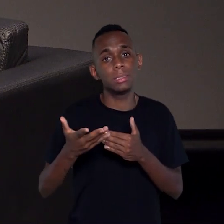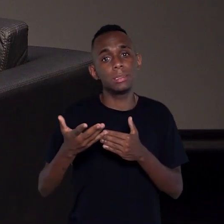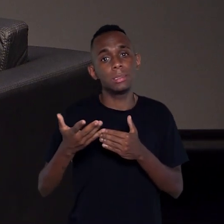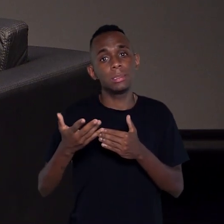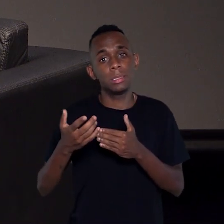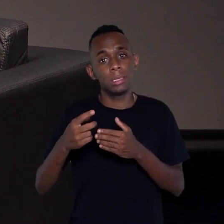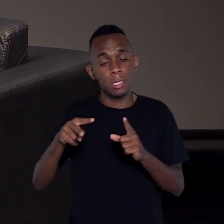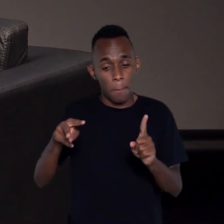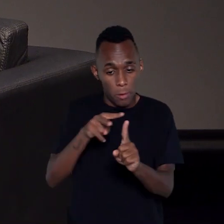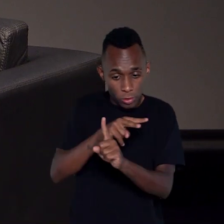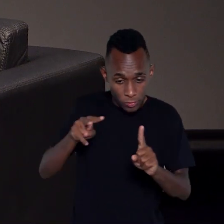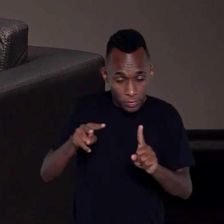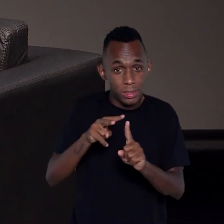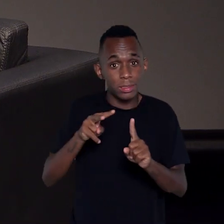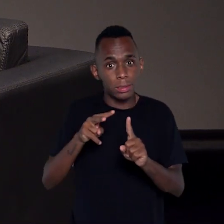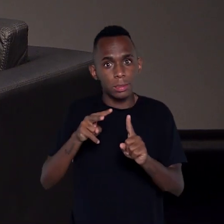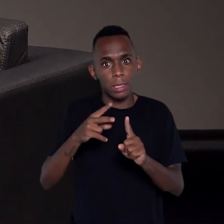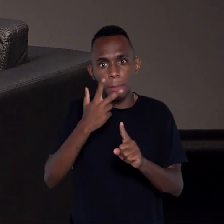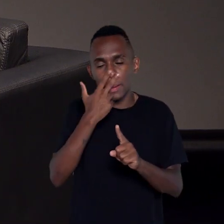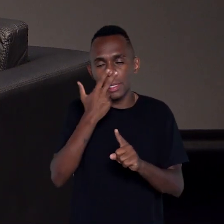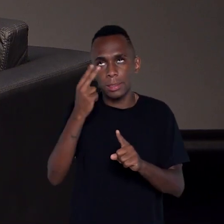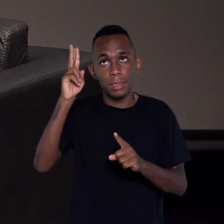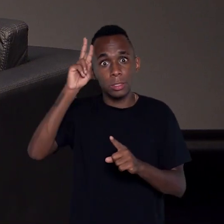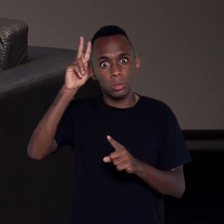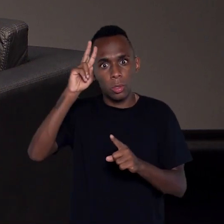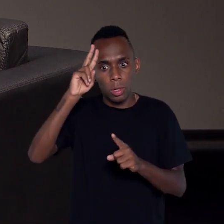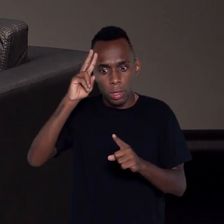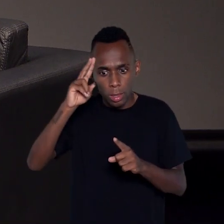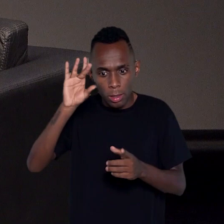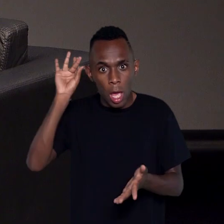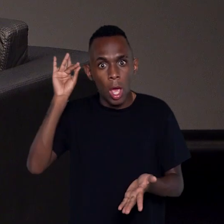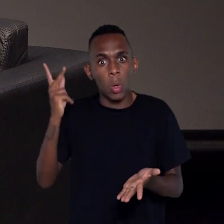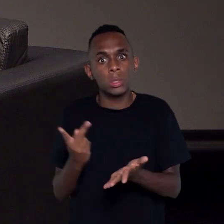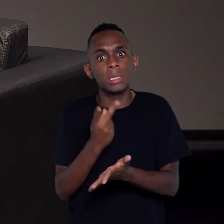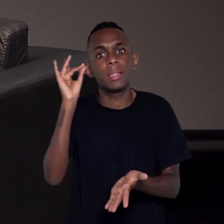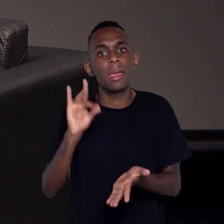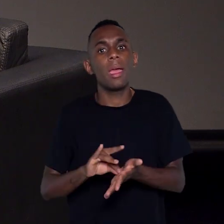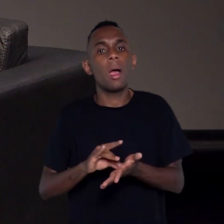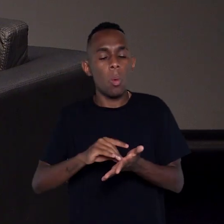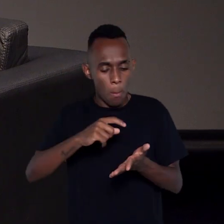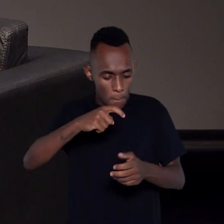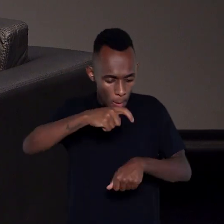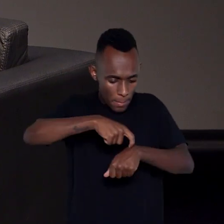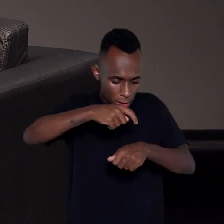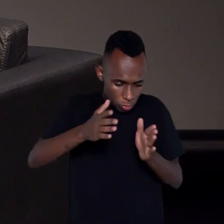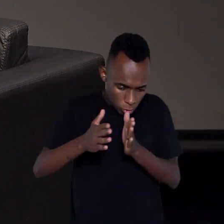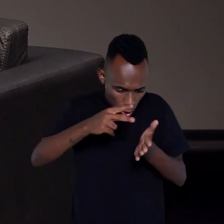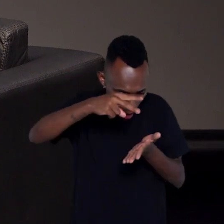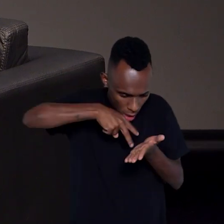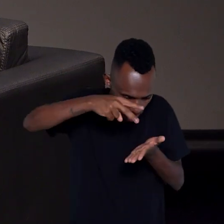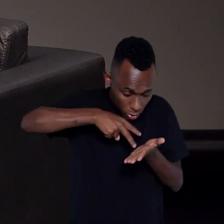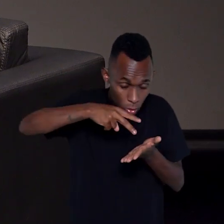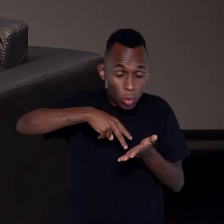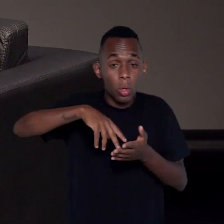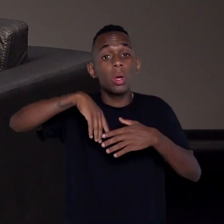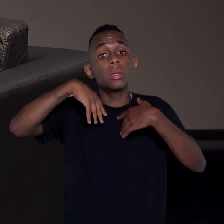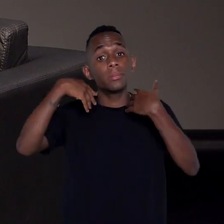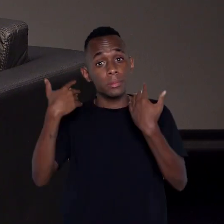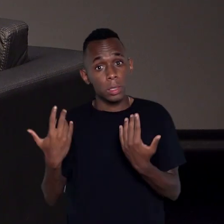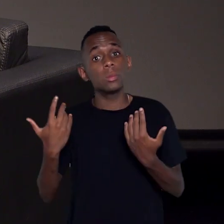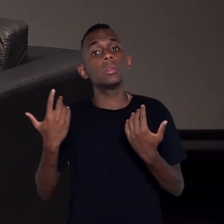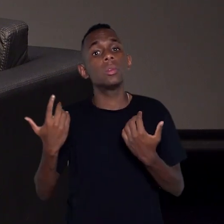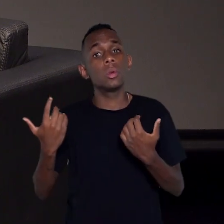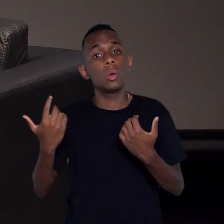desse ponto de vista de que a história ganha vida no corpo do leitor, o leitor também se coloca